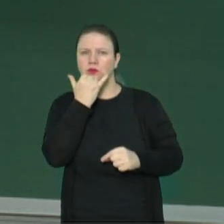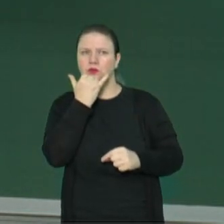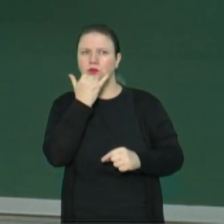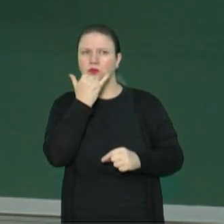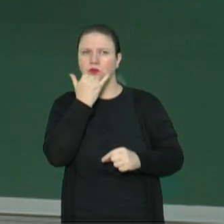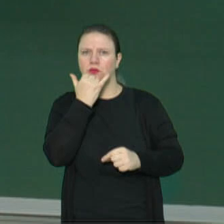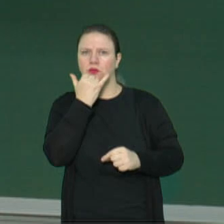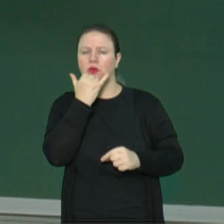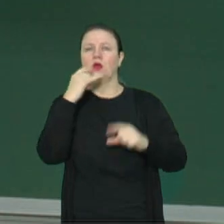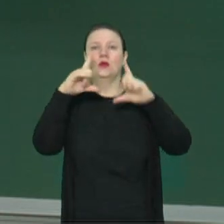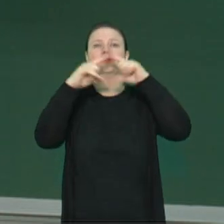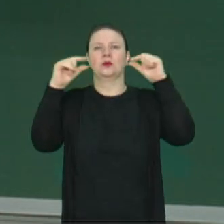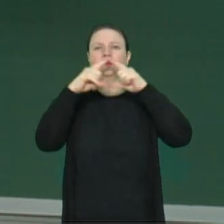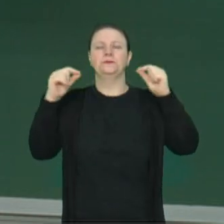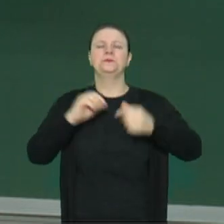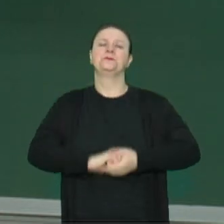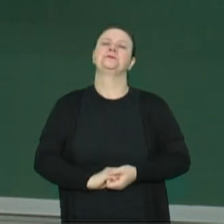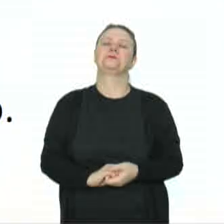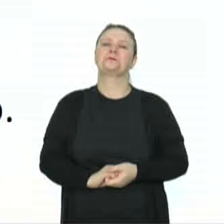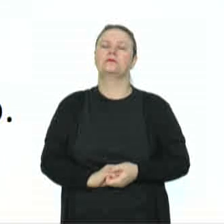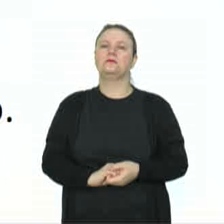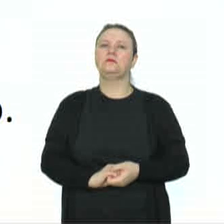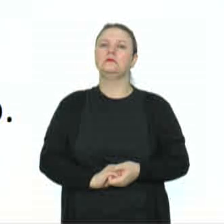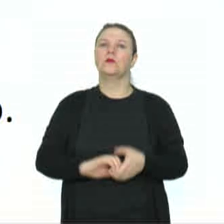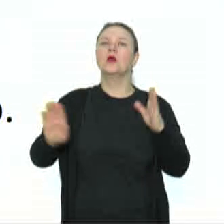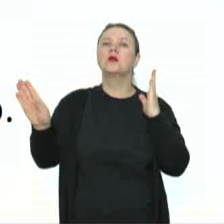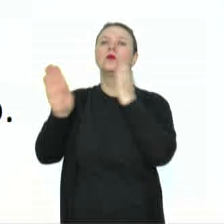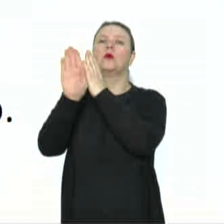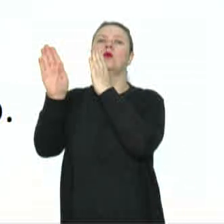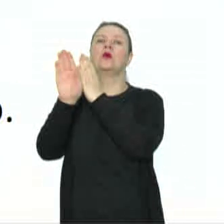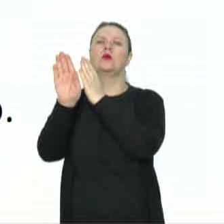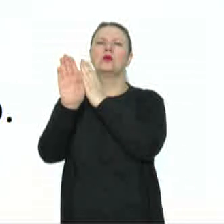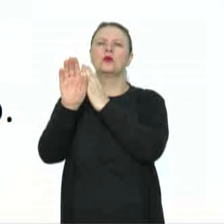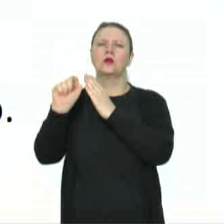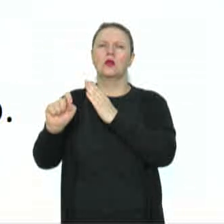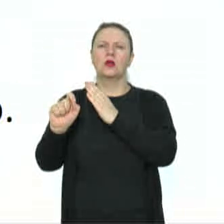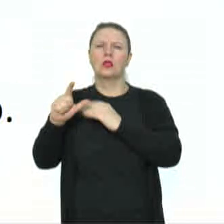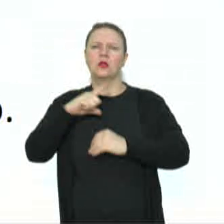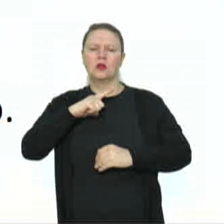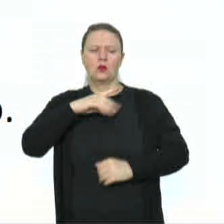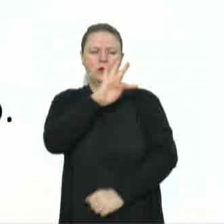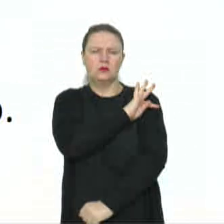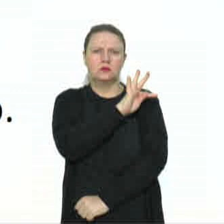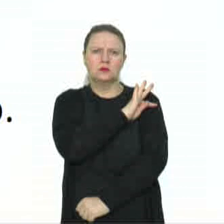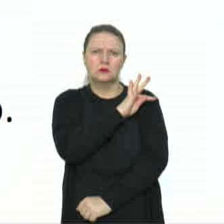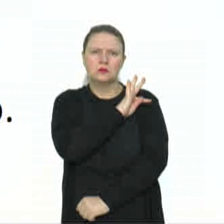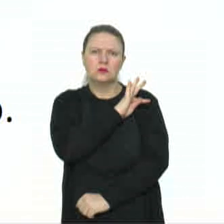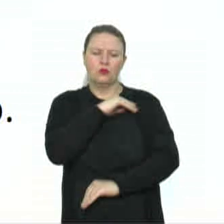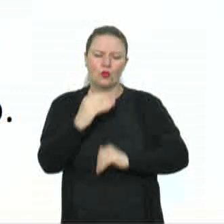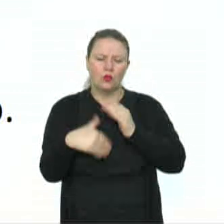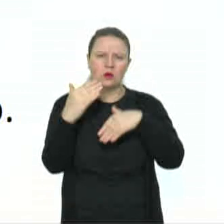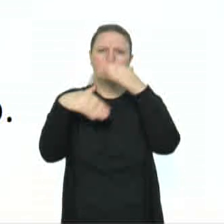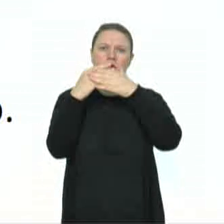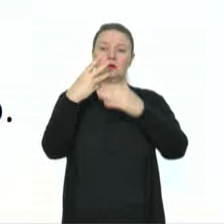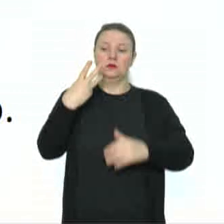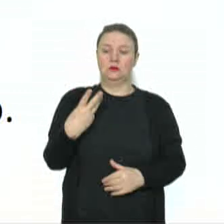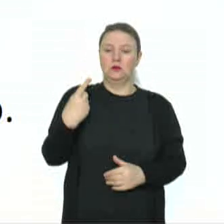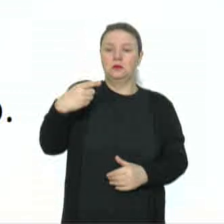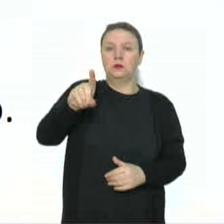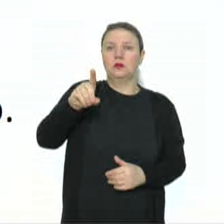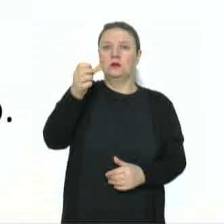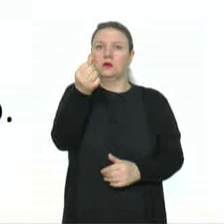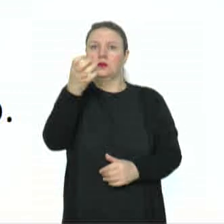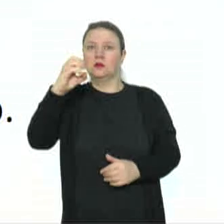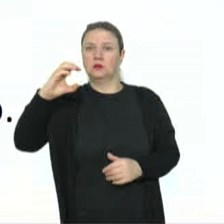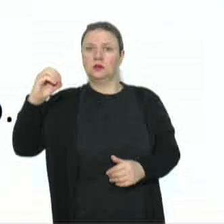no Japão, tá aqui. Então é através das escolas dos samurais, né? A técnica que foi desenvolvida há mais de 3.600 anos.